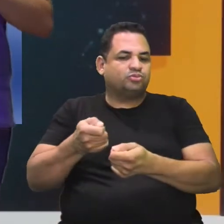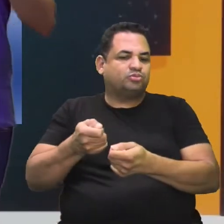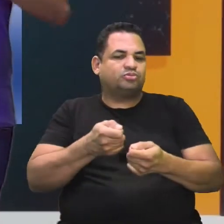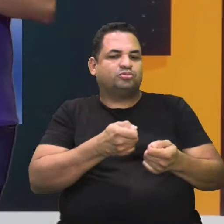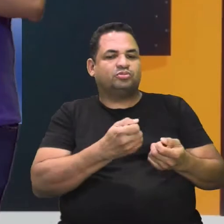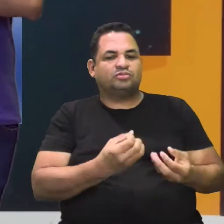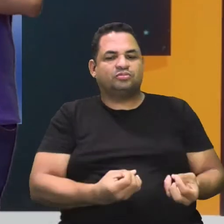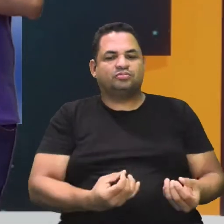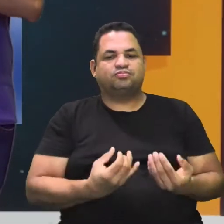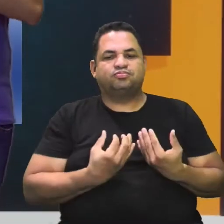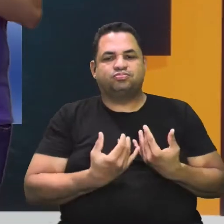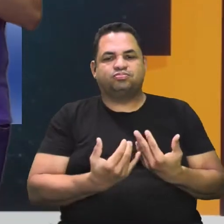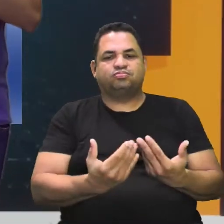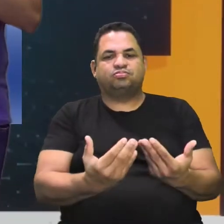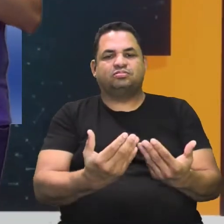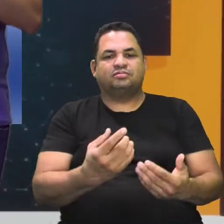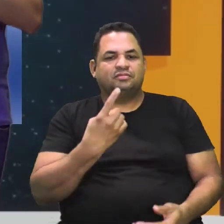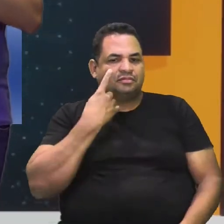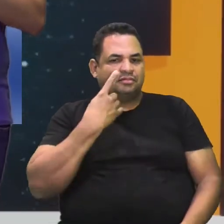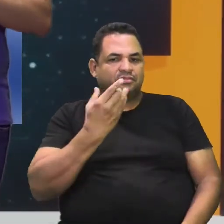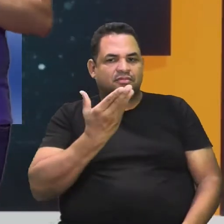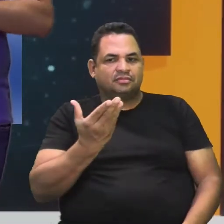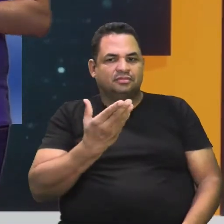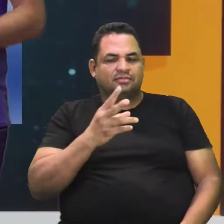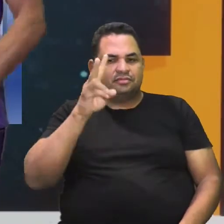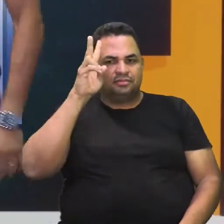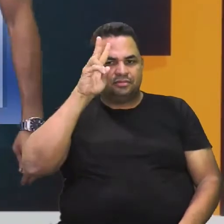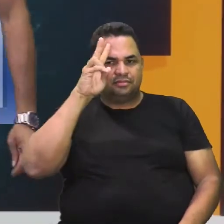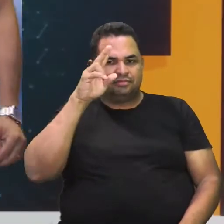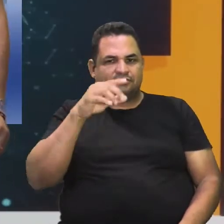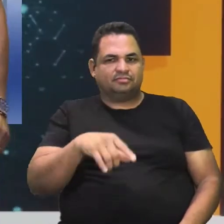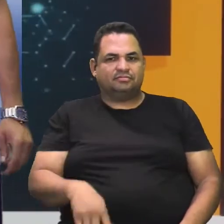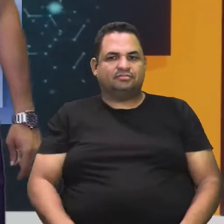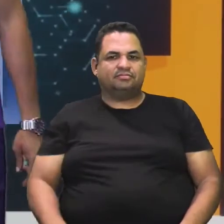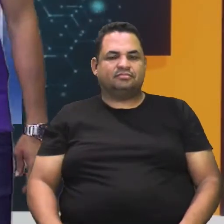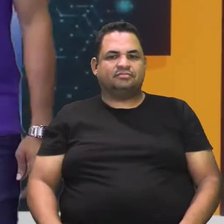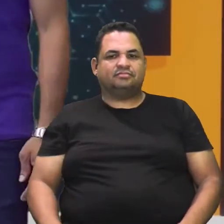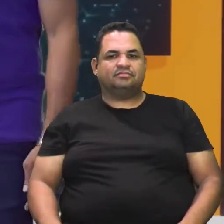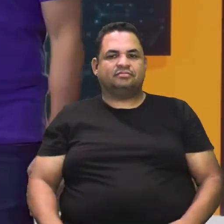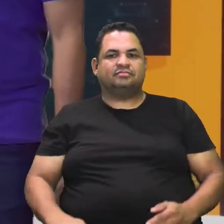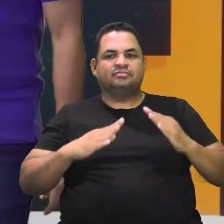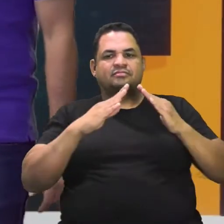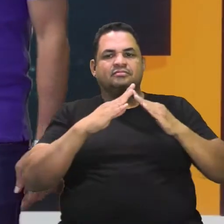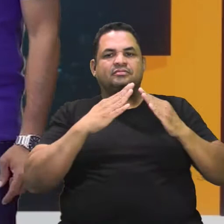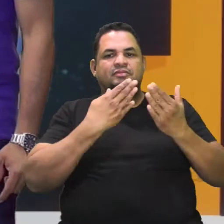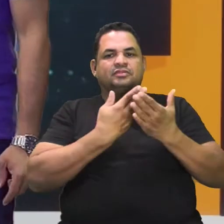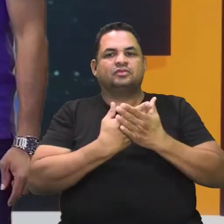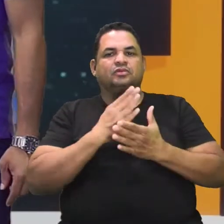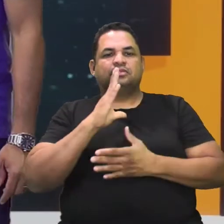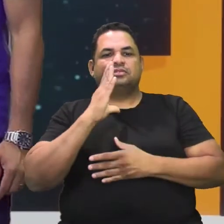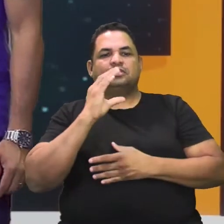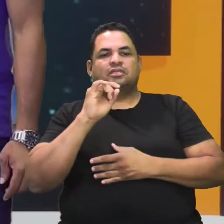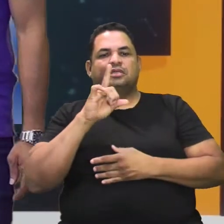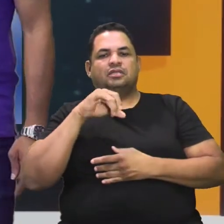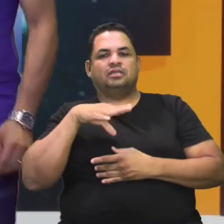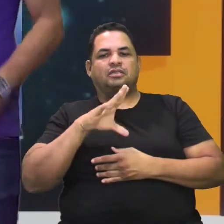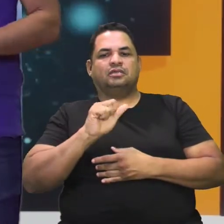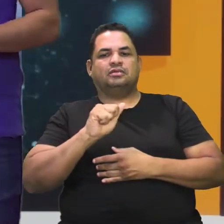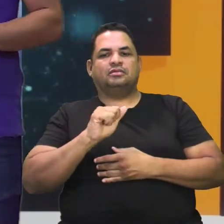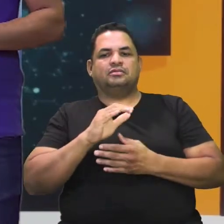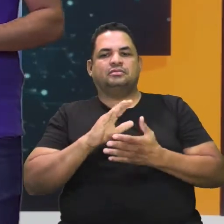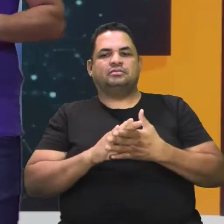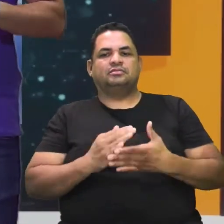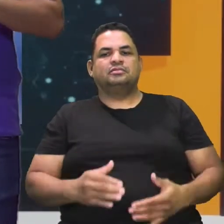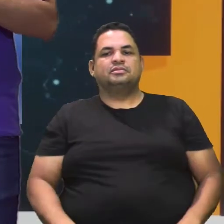né? Esse tem uma pátio mangueira assim, ali. Visto de lado, ele lembra um pouco o pátio da escola de Calama, né?